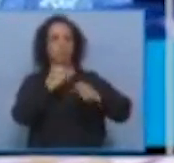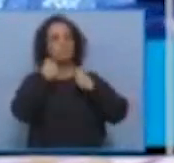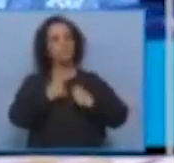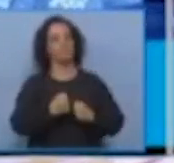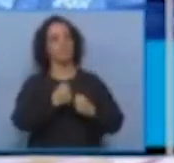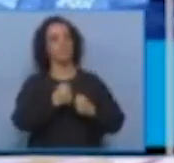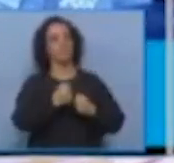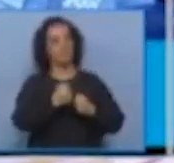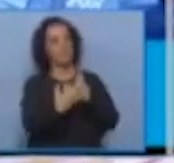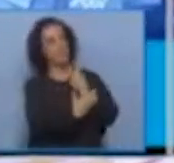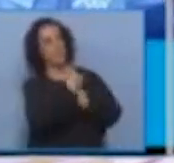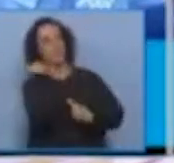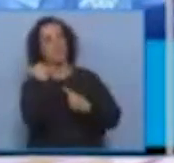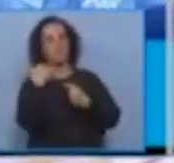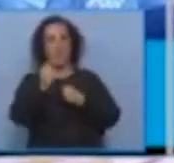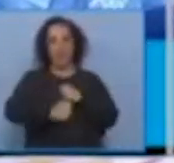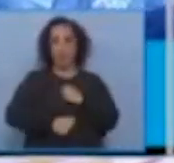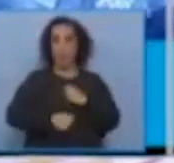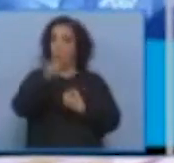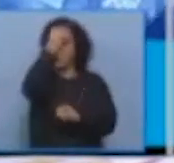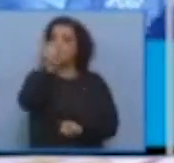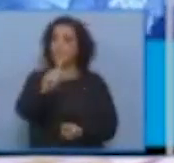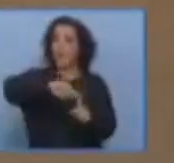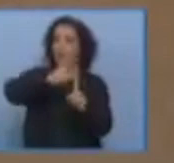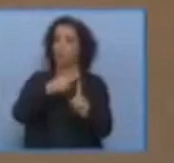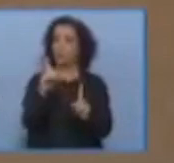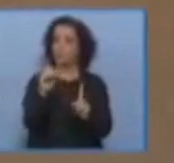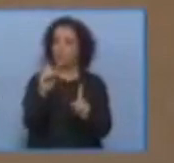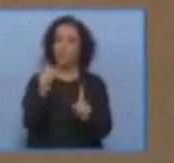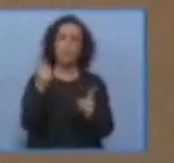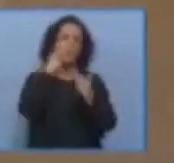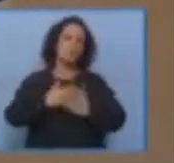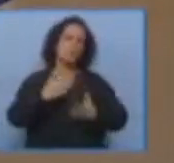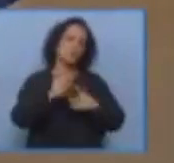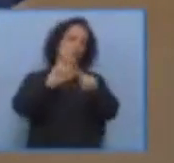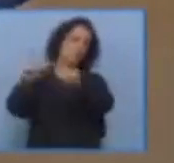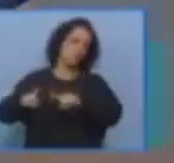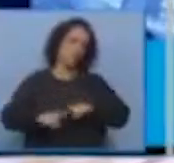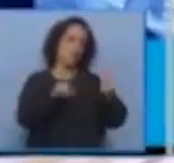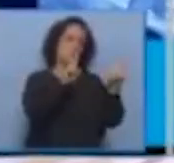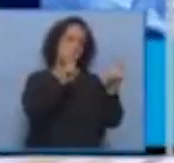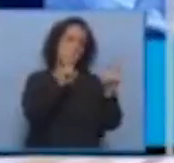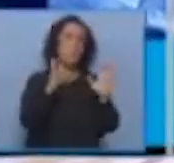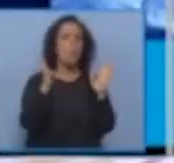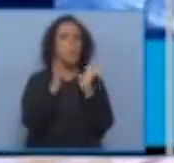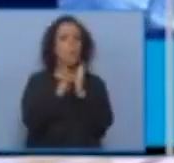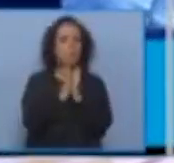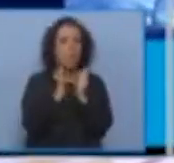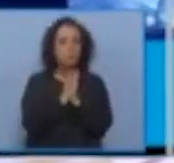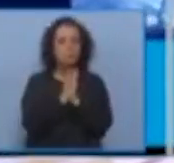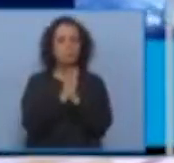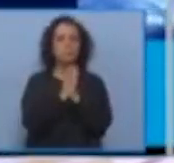católicas, que nos anos 60, não nos podemos esquecer, de acordo com vários estudos que foram feitos sobre a religiosidade